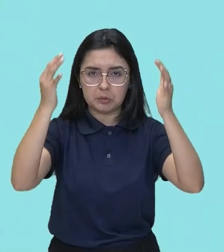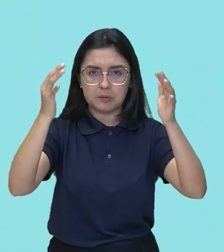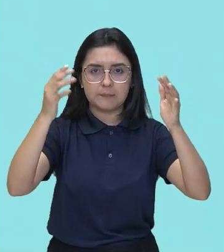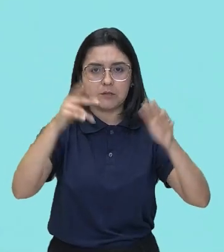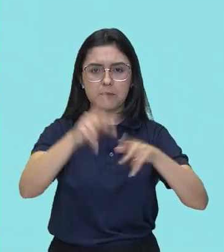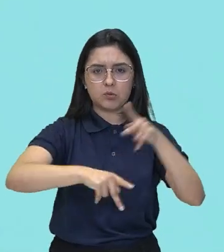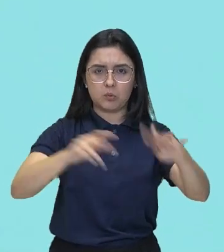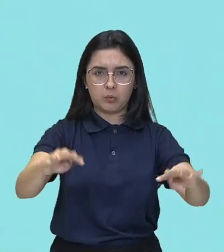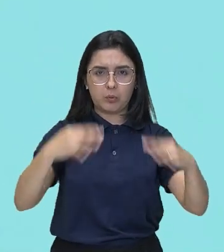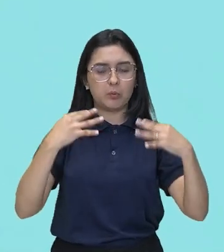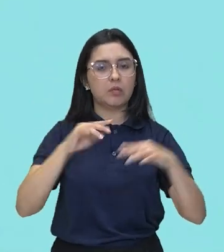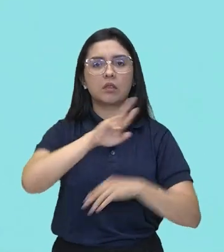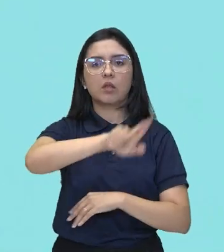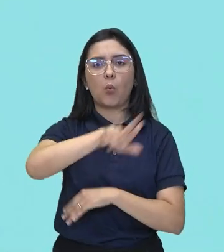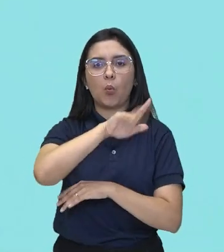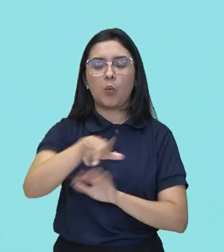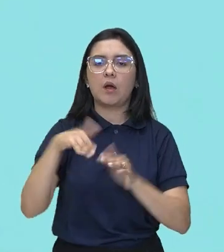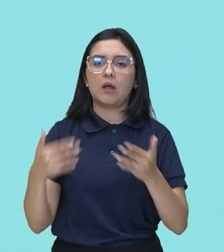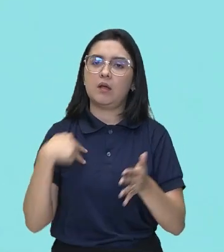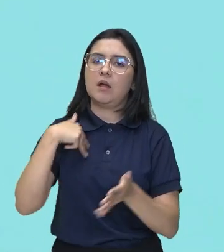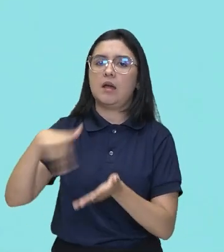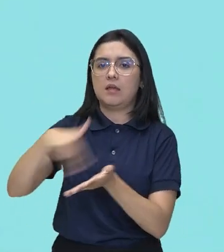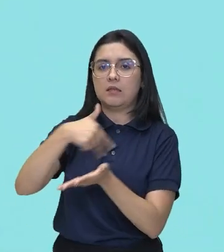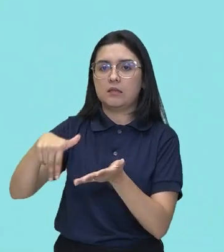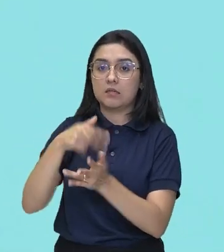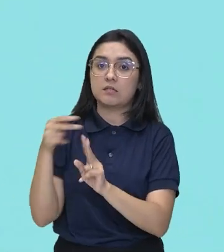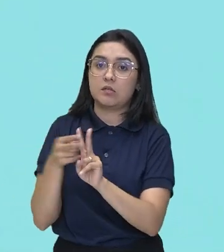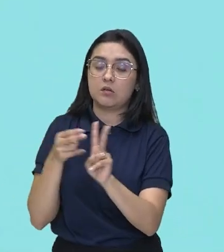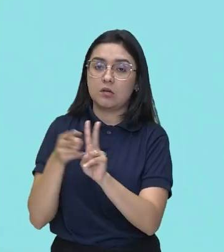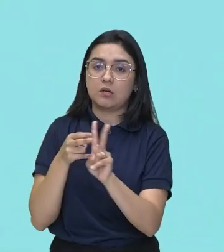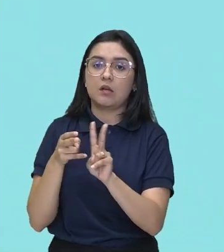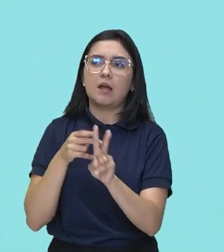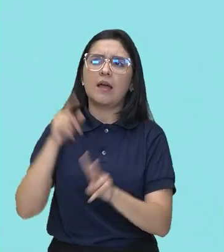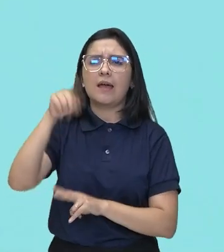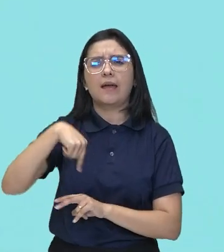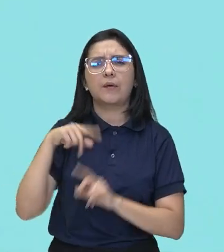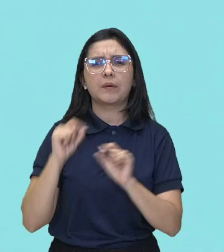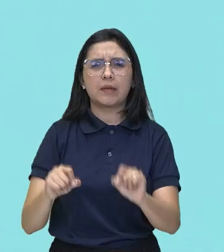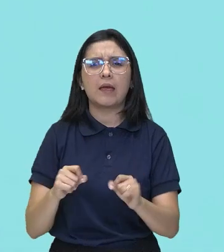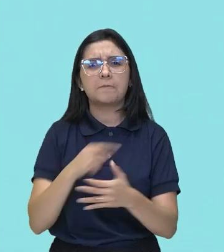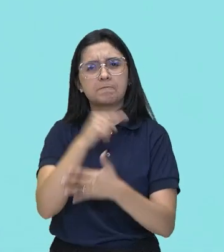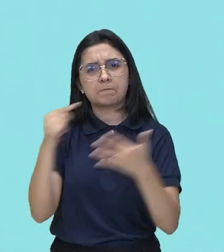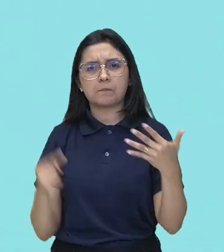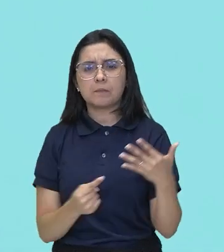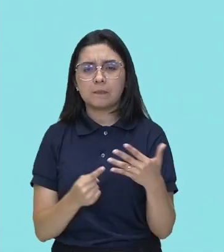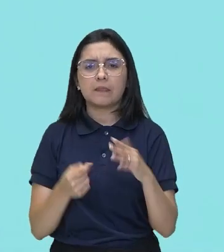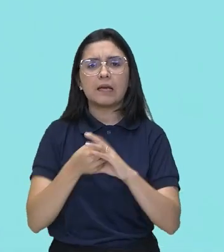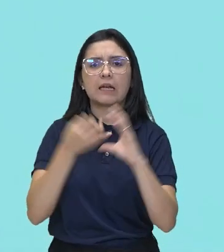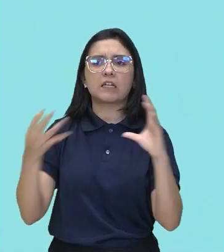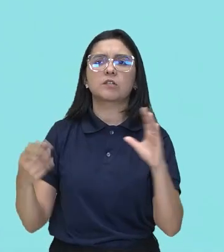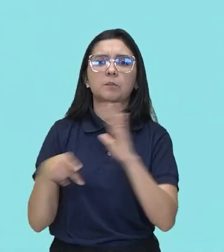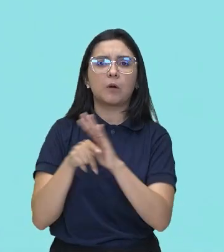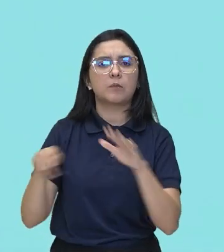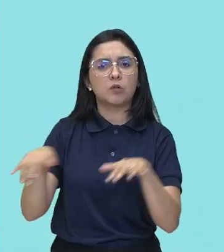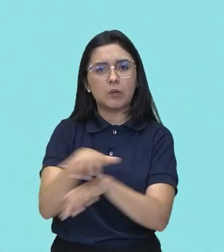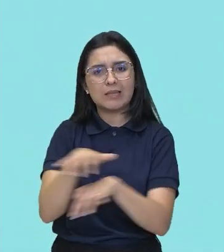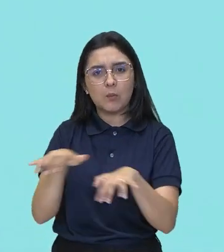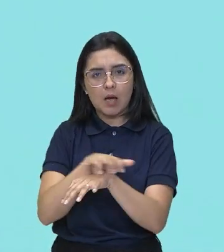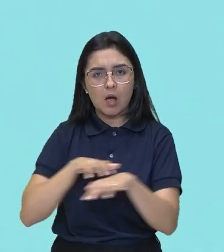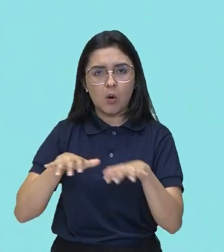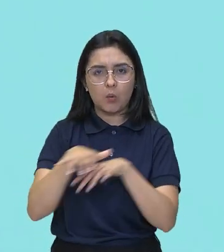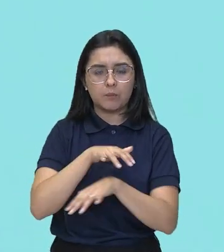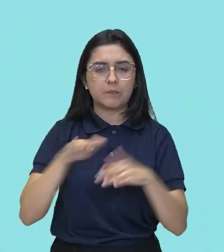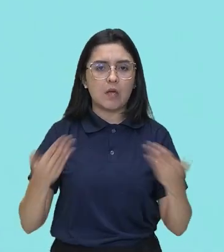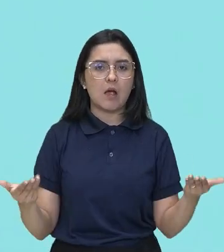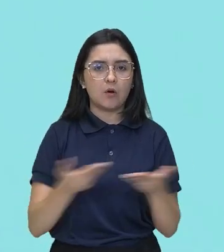Não. A dança existe dentro da cultura indígena como um elemento constituinte de um ritual. A gente vai ver agora um